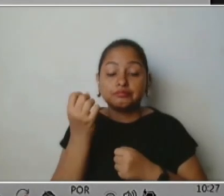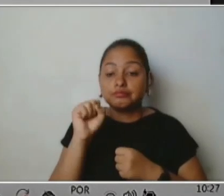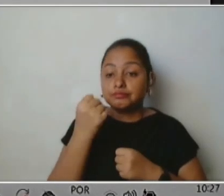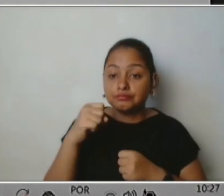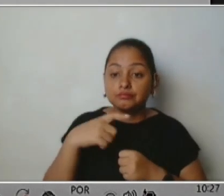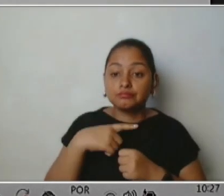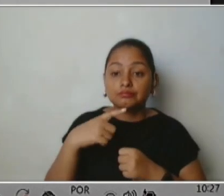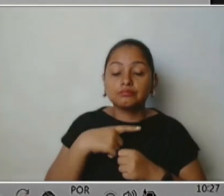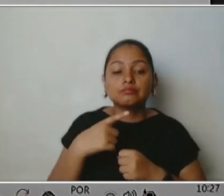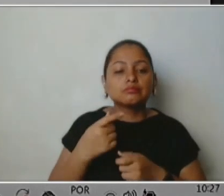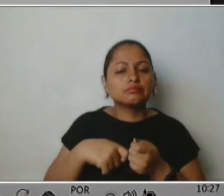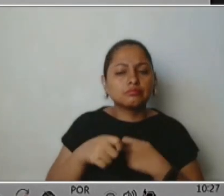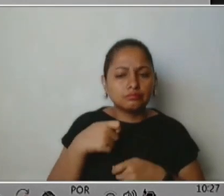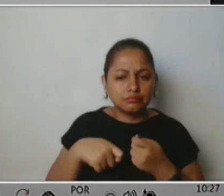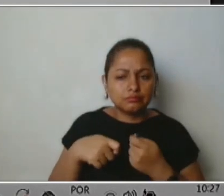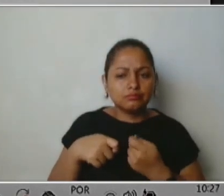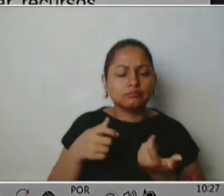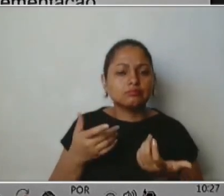públicos ao setor privado.